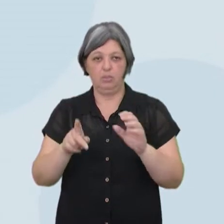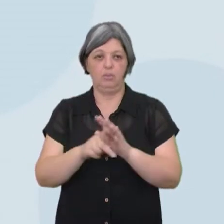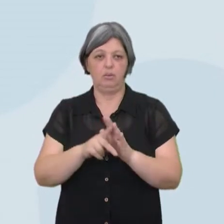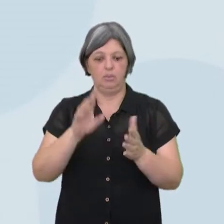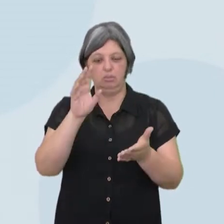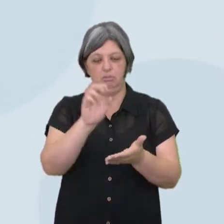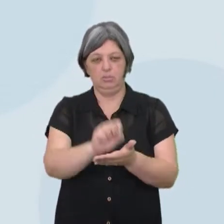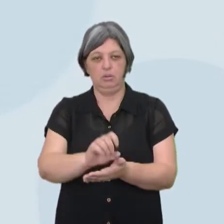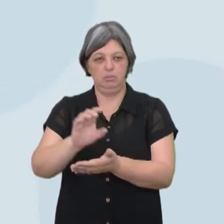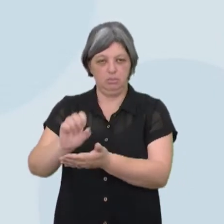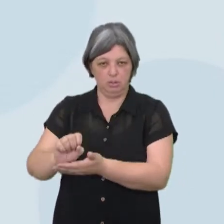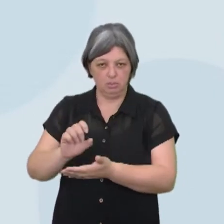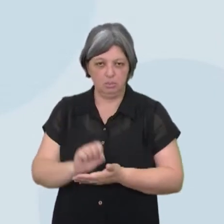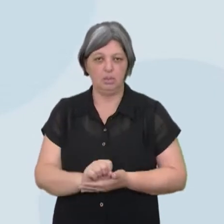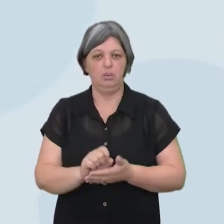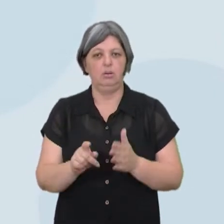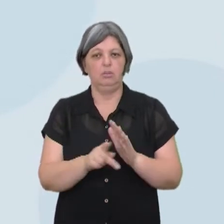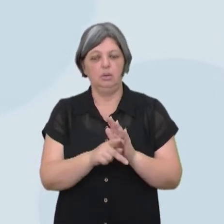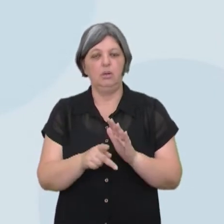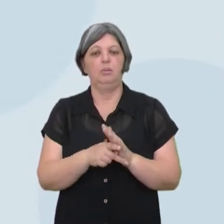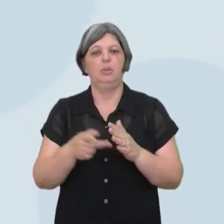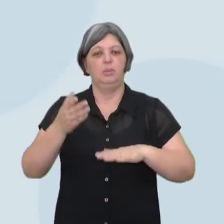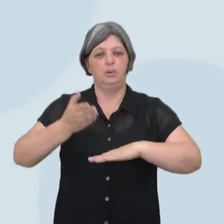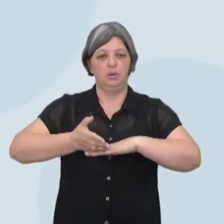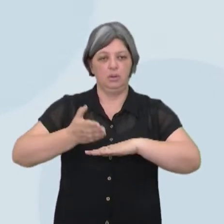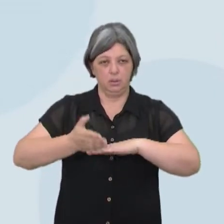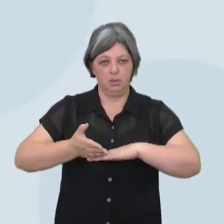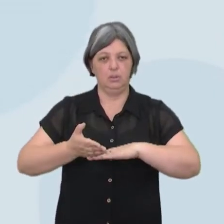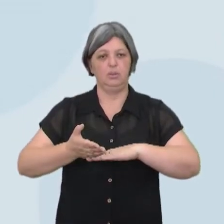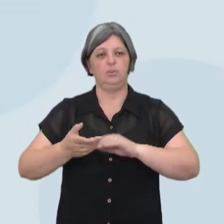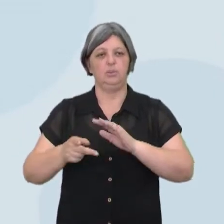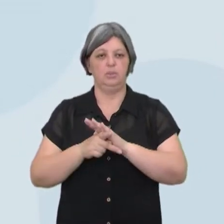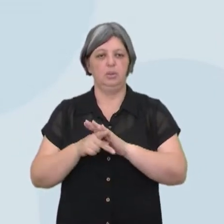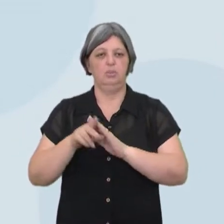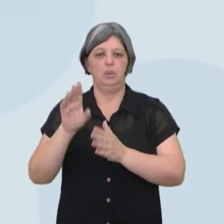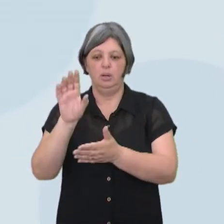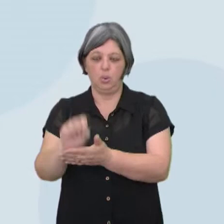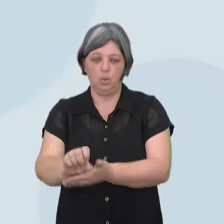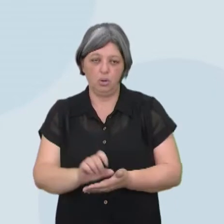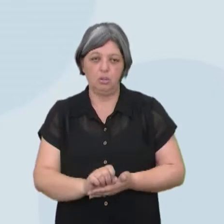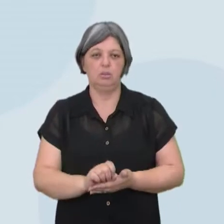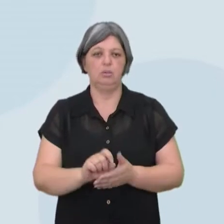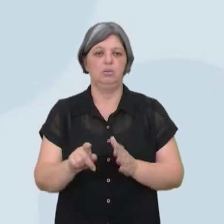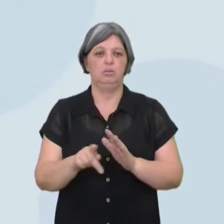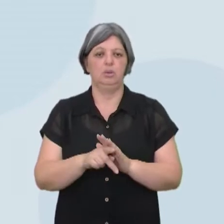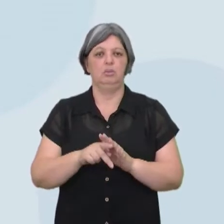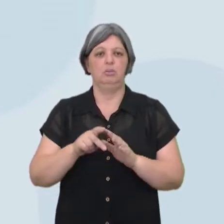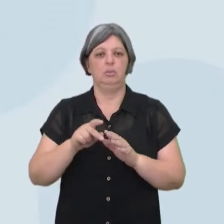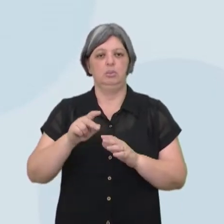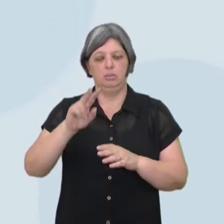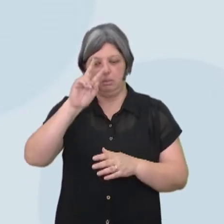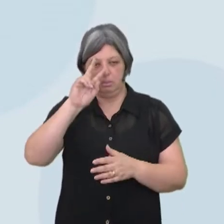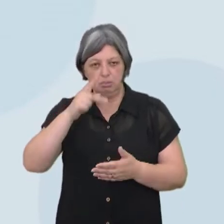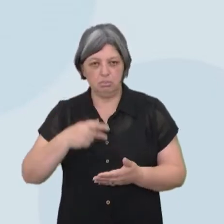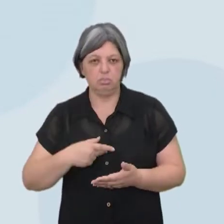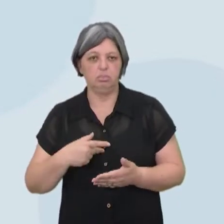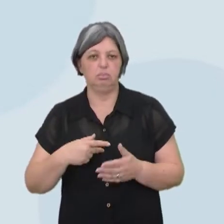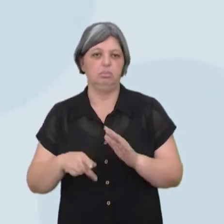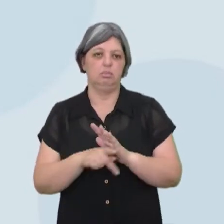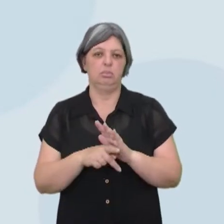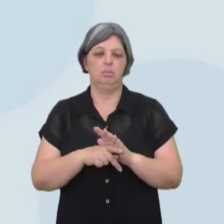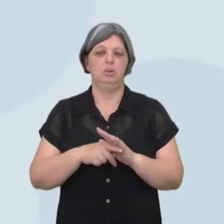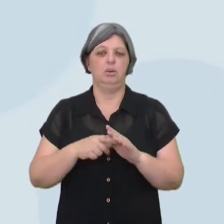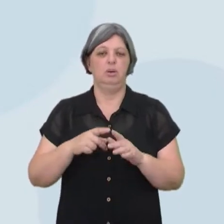à decolonialidade, tais como modernidade, colonialismo, eurocentrismo, racismo e